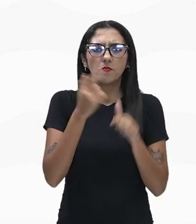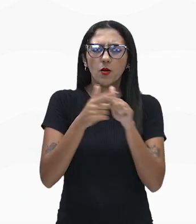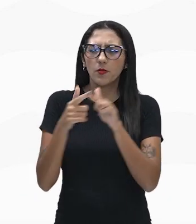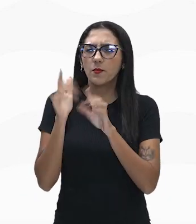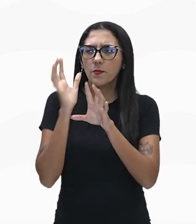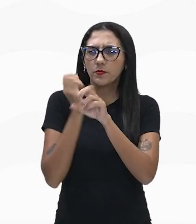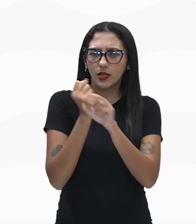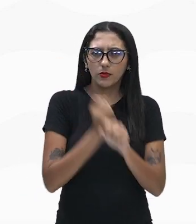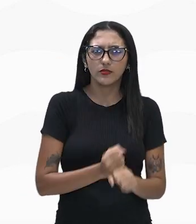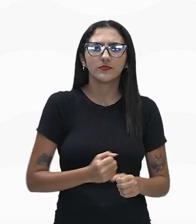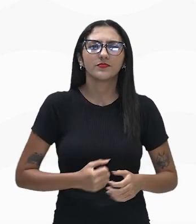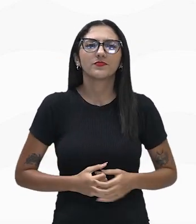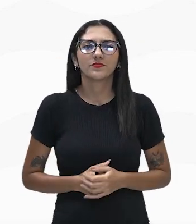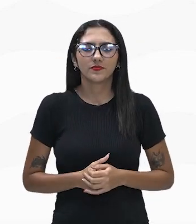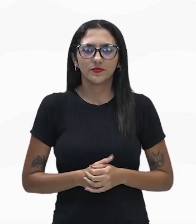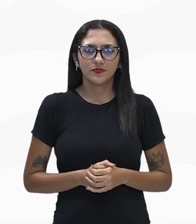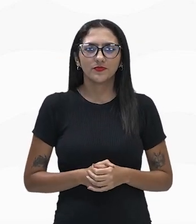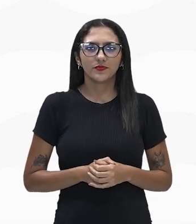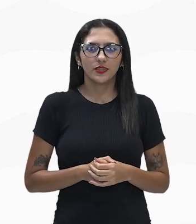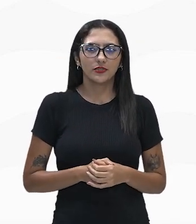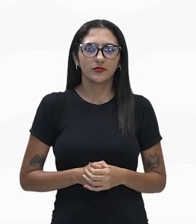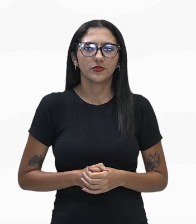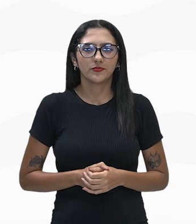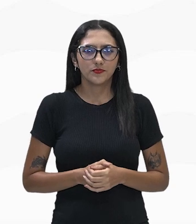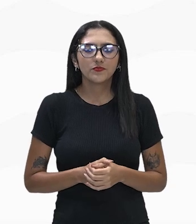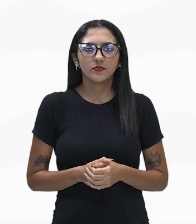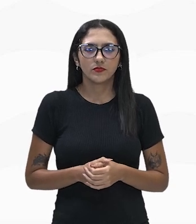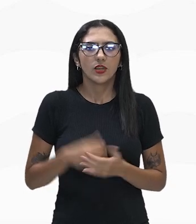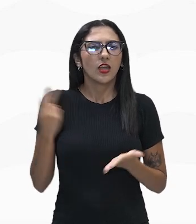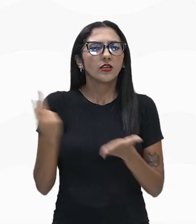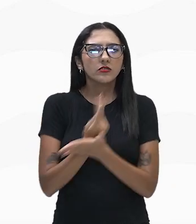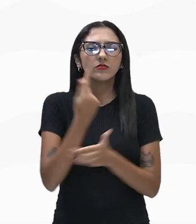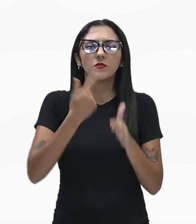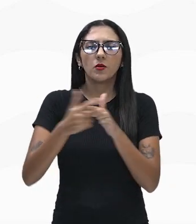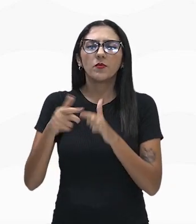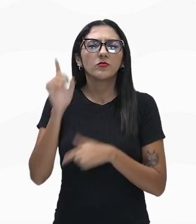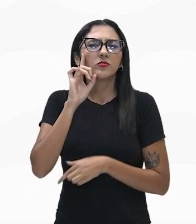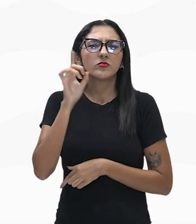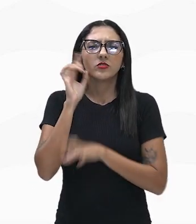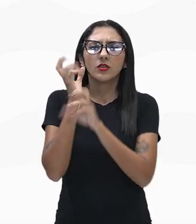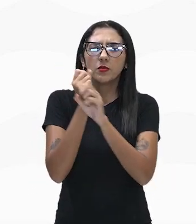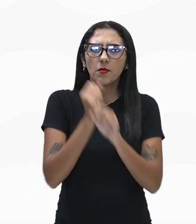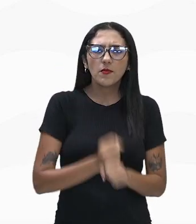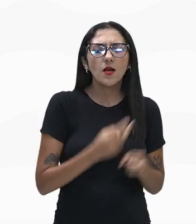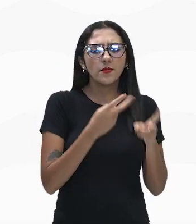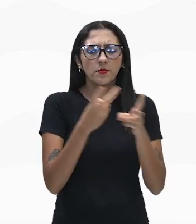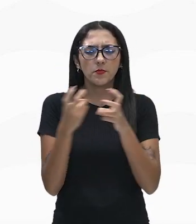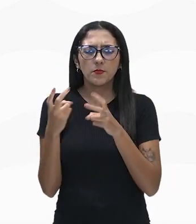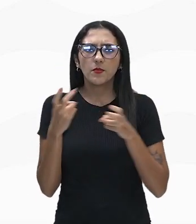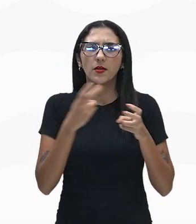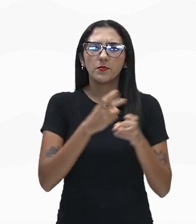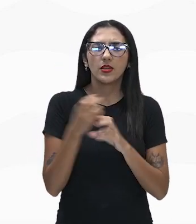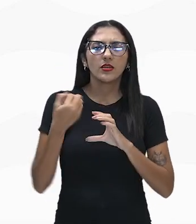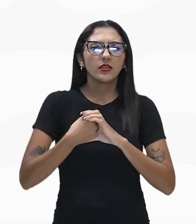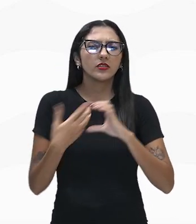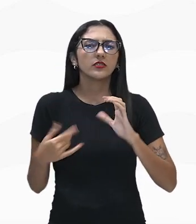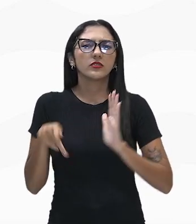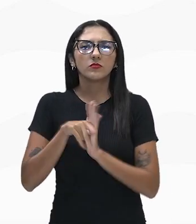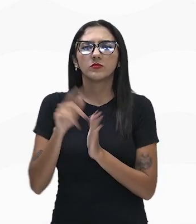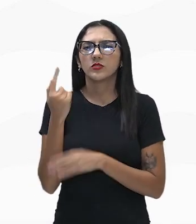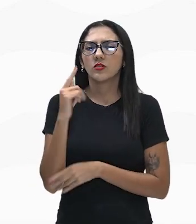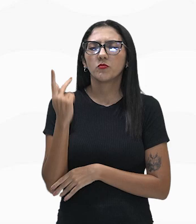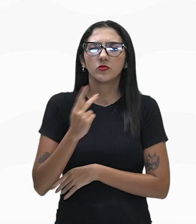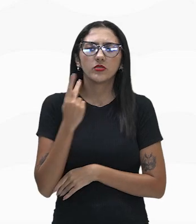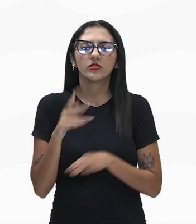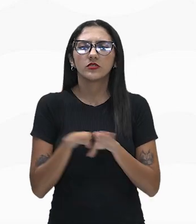detalhamento, resolvendo problemas do cotidiano, identificando características geopolíticas que contextualizam